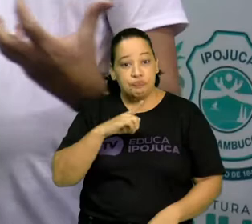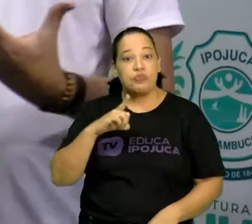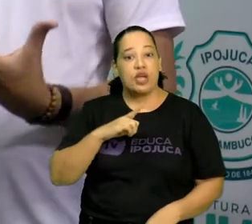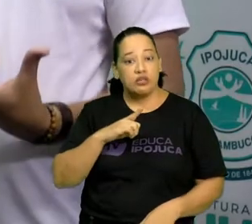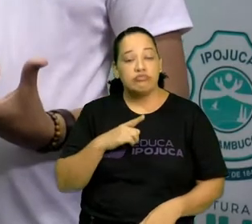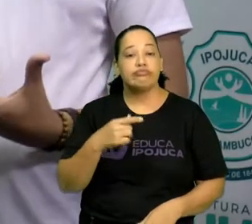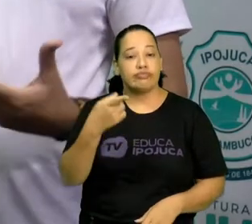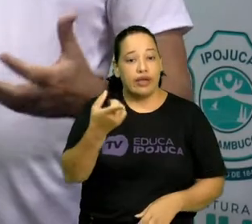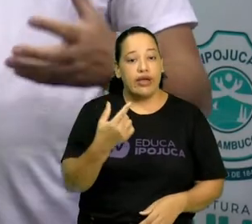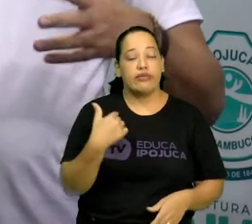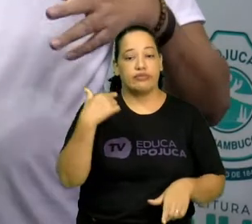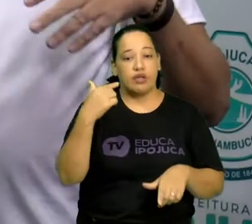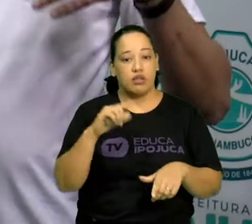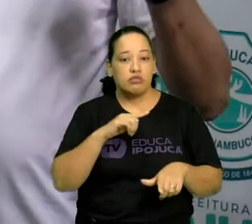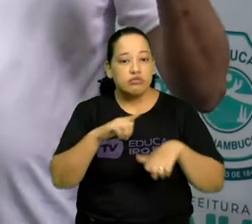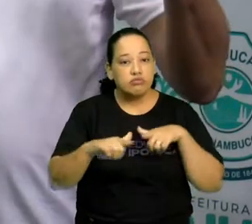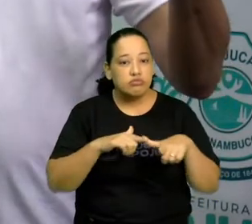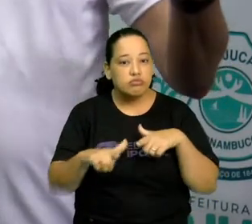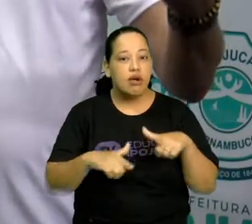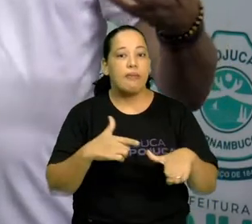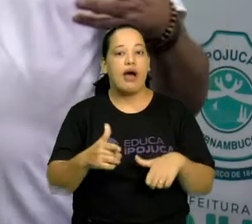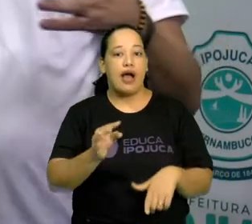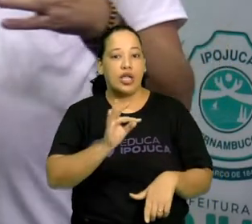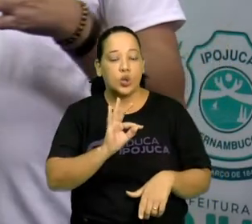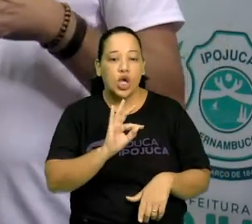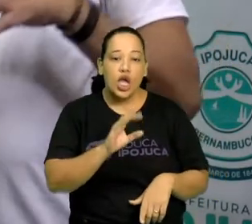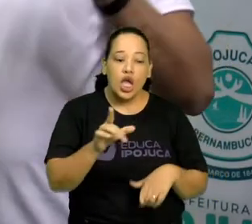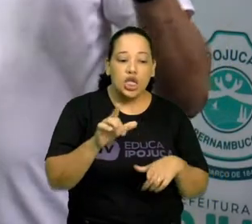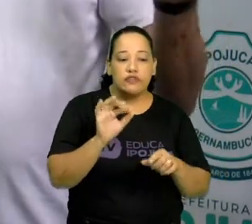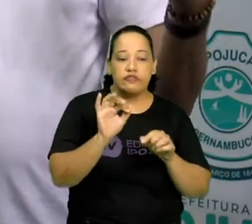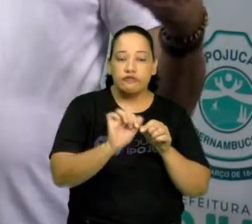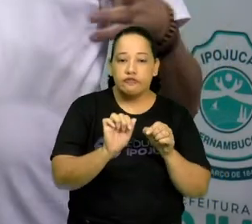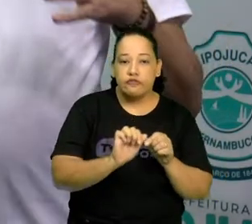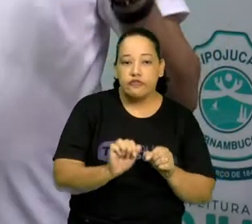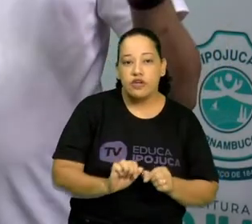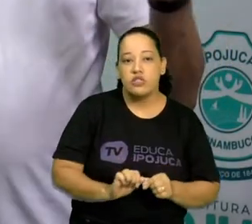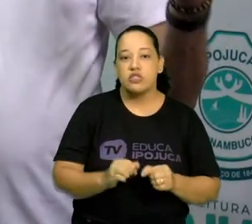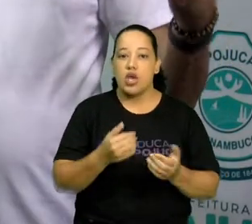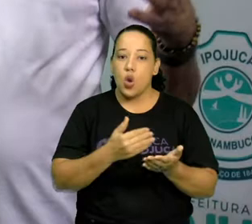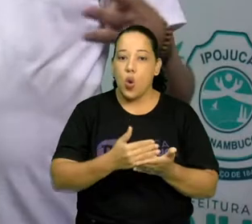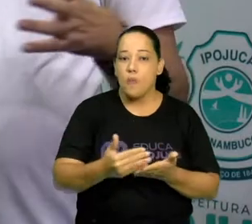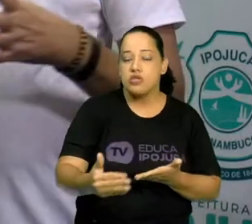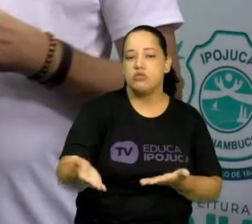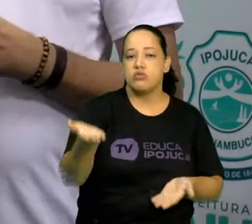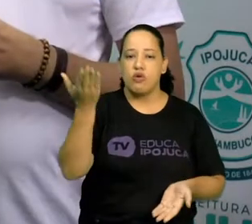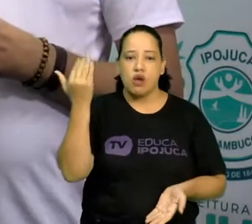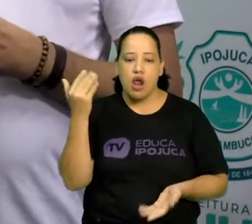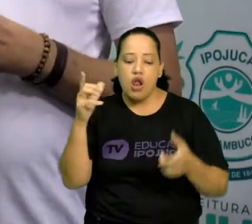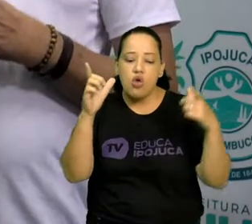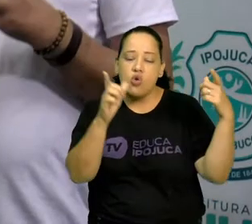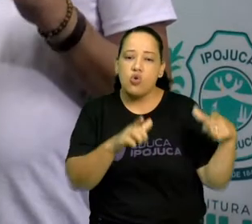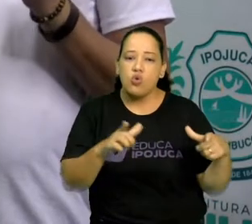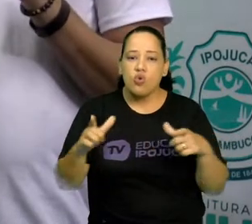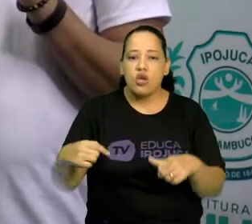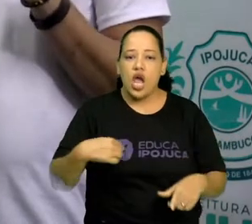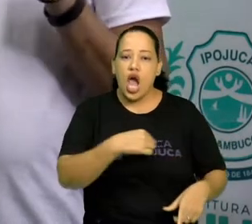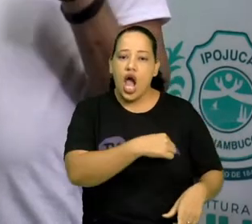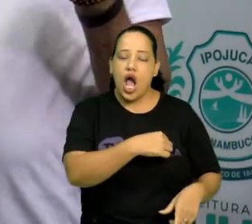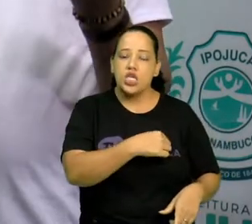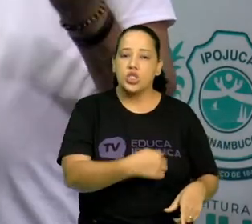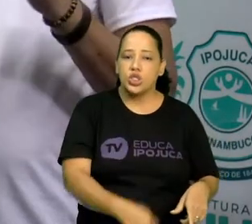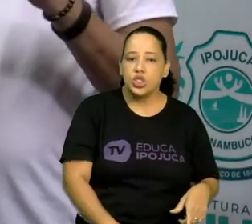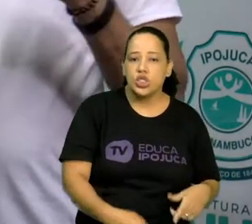isso começou lá no Oriente, na China, na Índia, na Indonésia, em Bali,